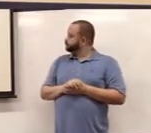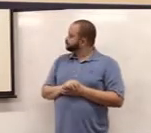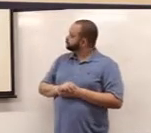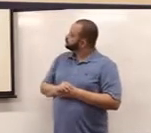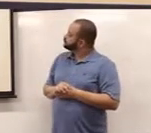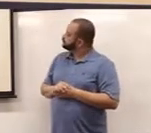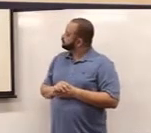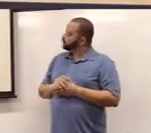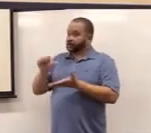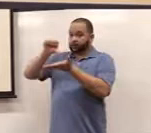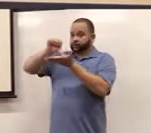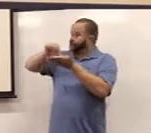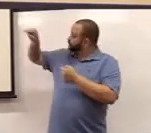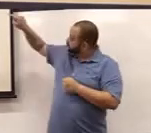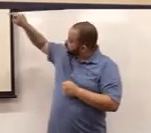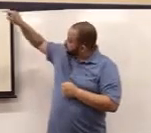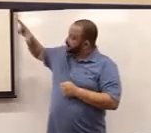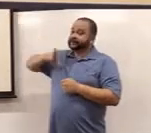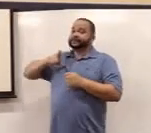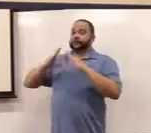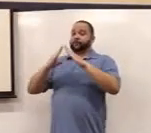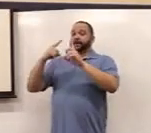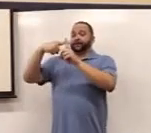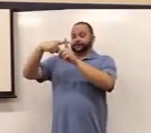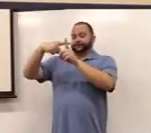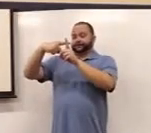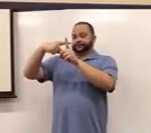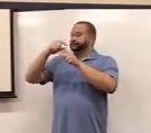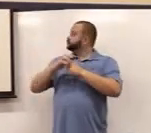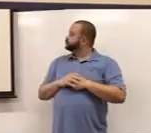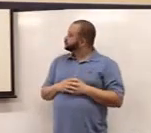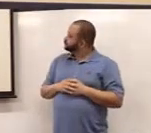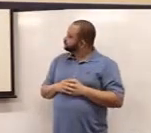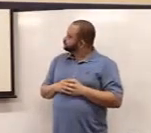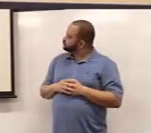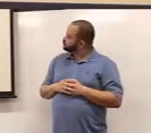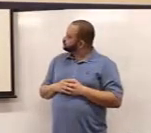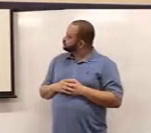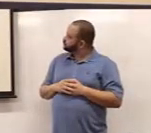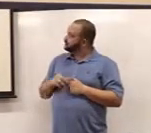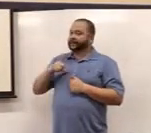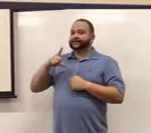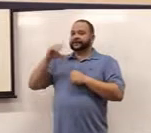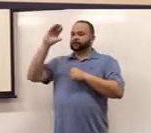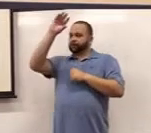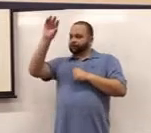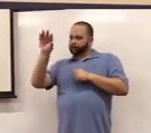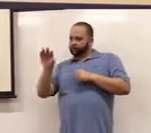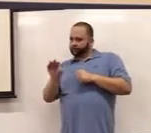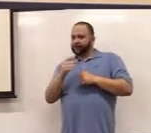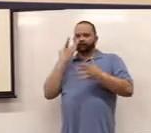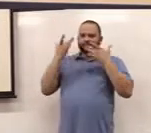da rede, dessa teia, está a igreja, está a catedral. Aqui a gente tem ainda os teatros e